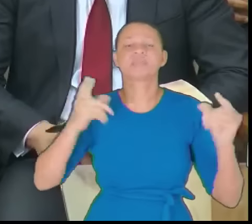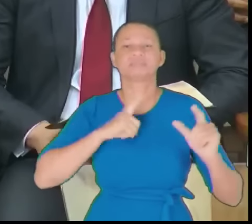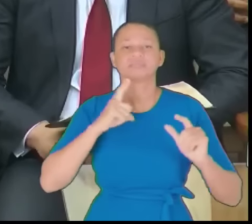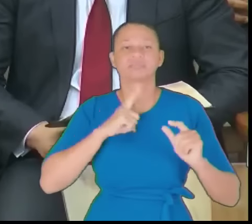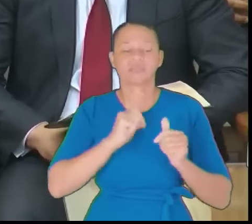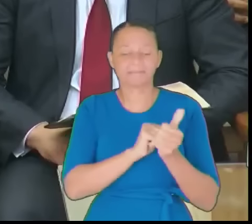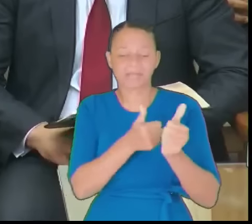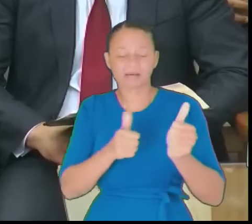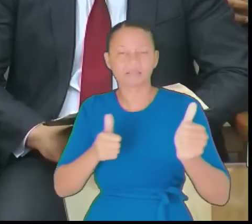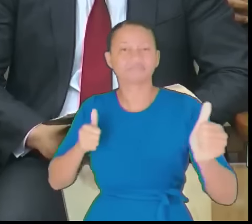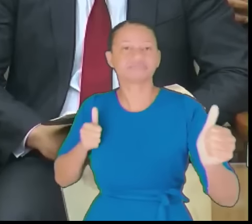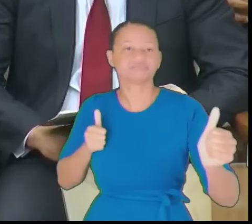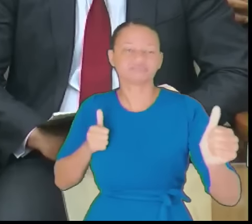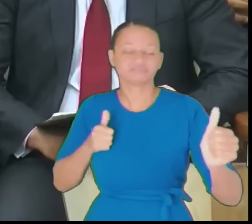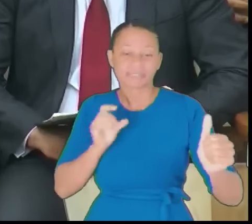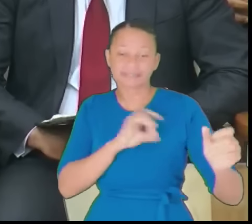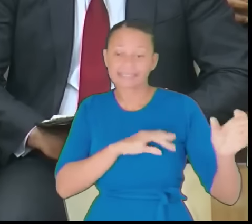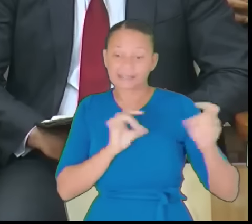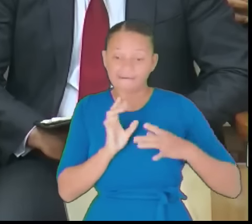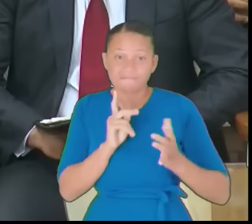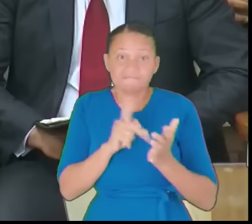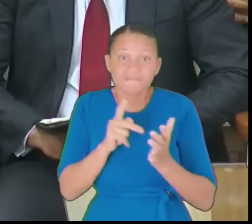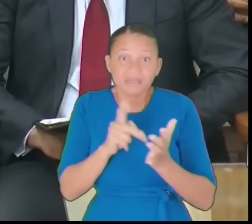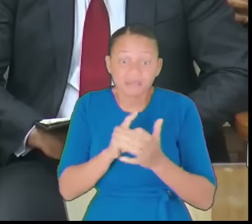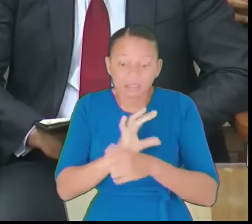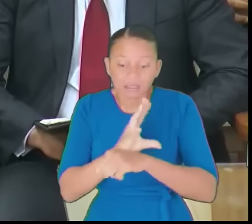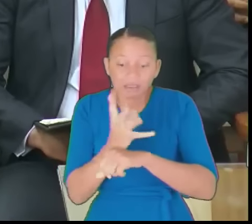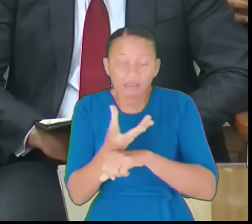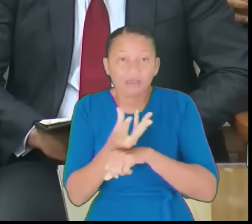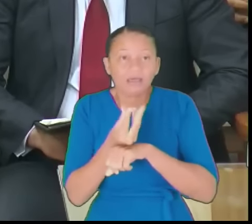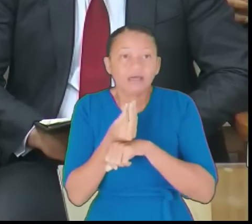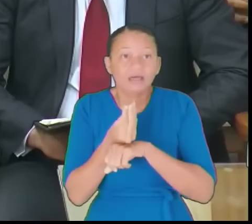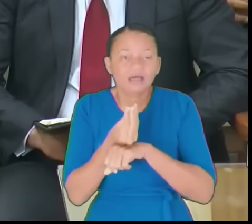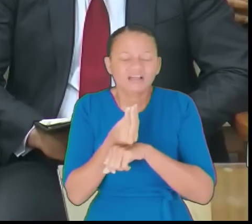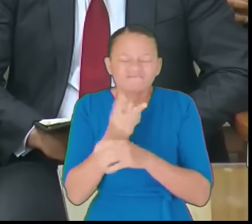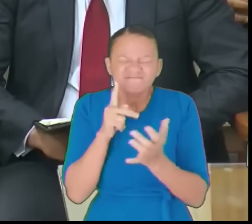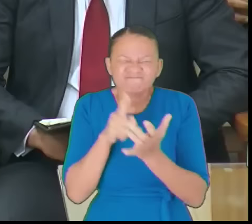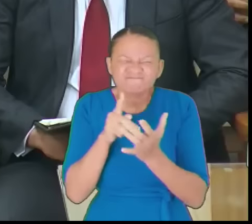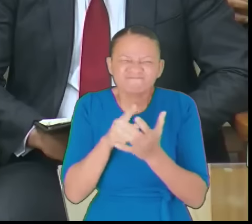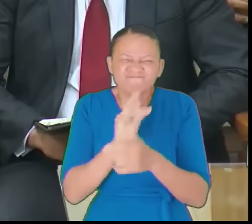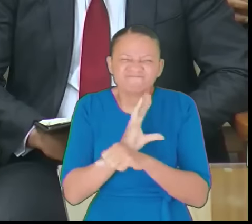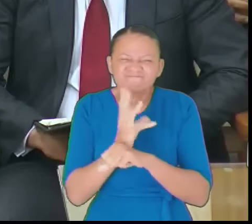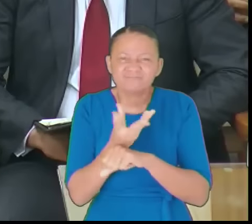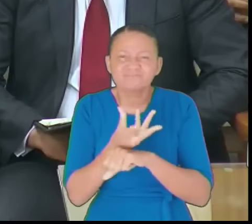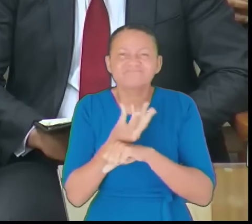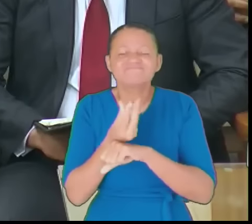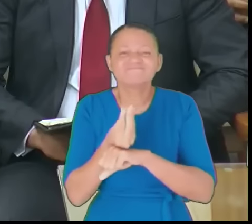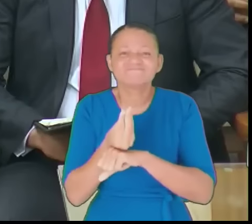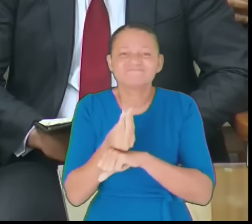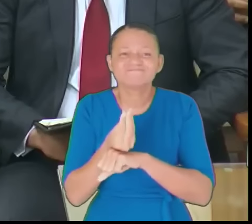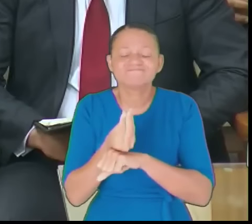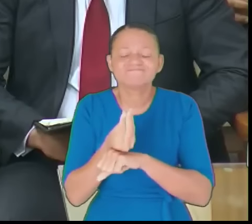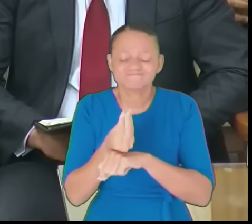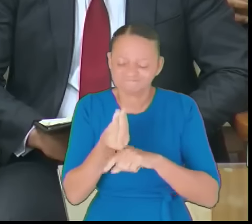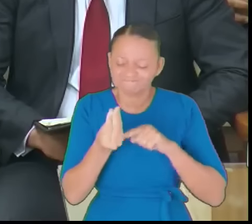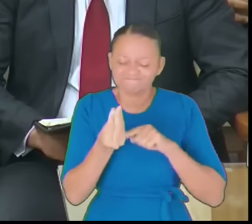tema. A verdadeira igreja. A verdadeira igreja. Ela é